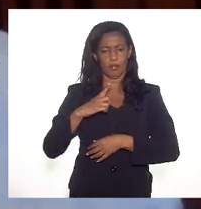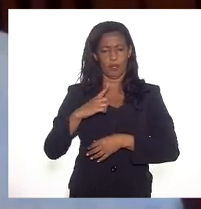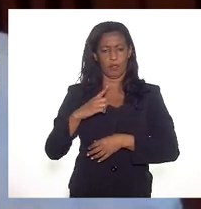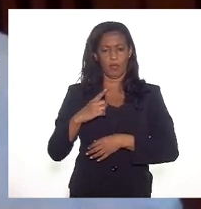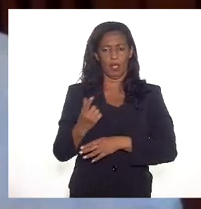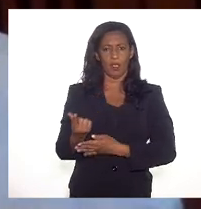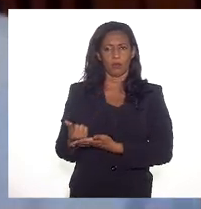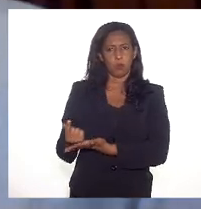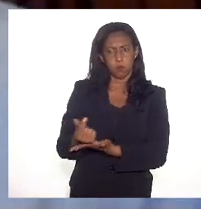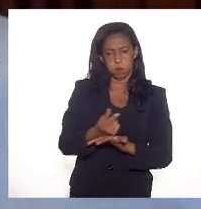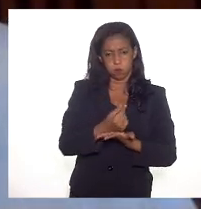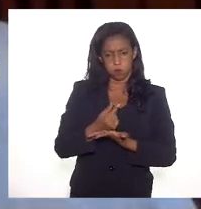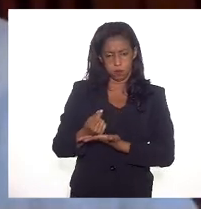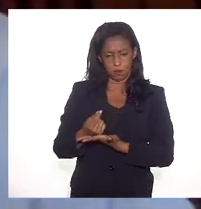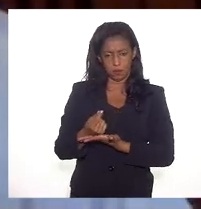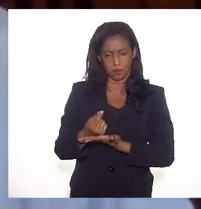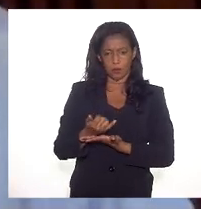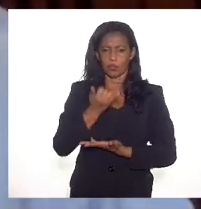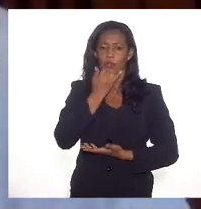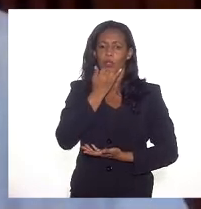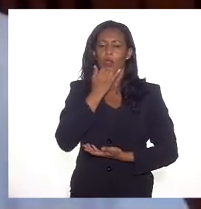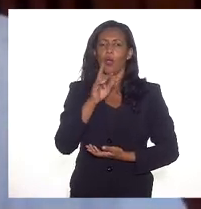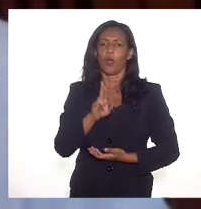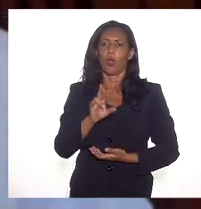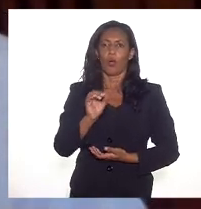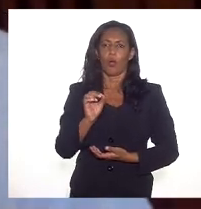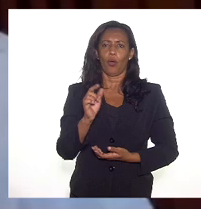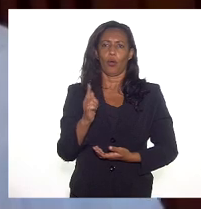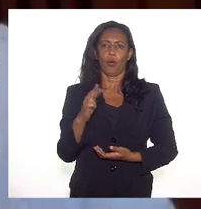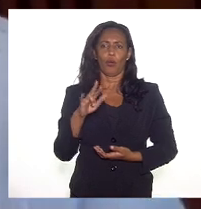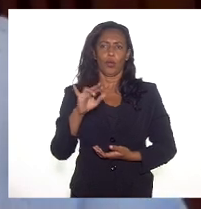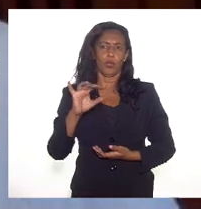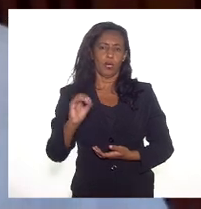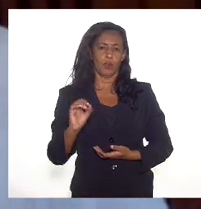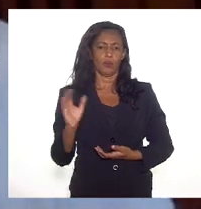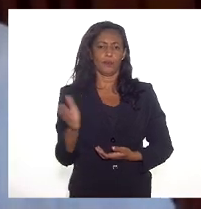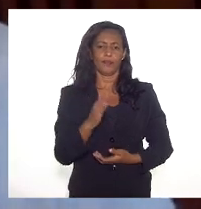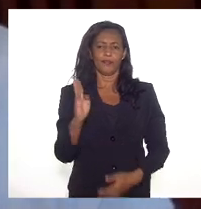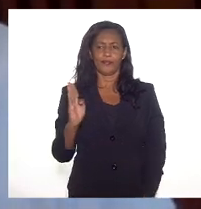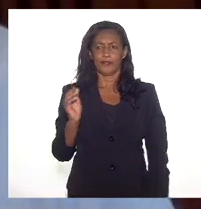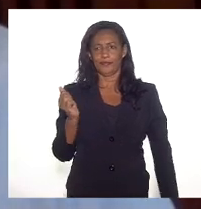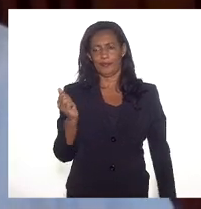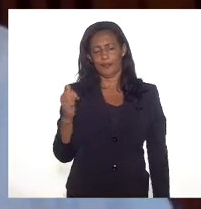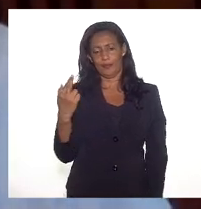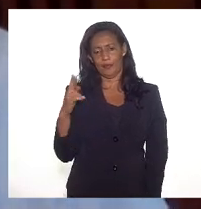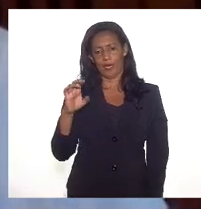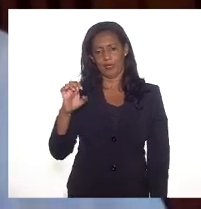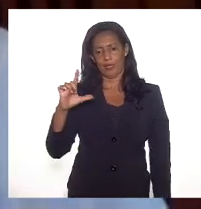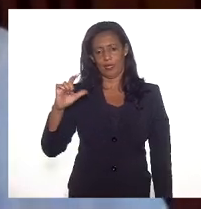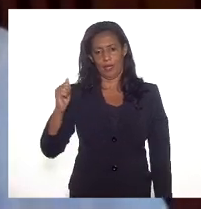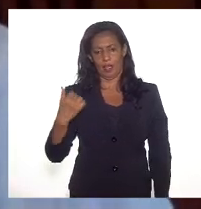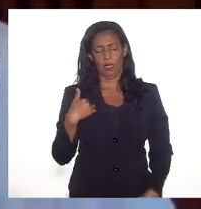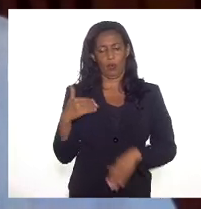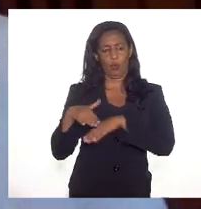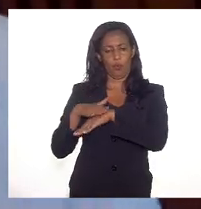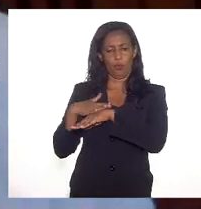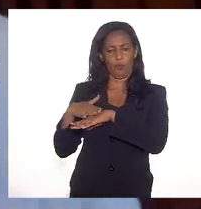de renda... Perdão, o deputado Rodrigo Bacelar, não sou isso. Eu... O deputado Rodrigo Bacelar, eu